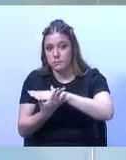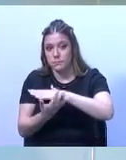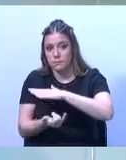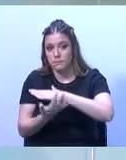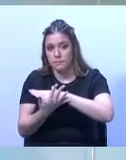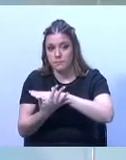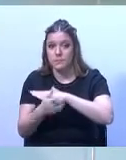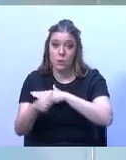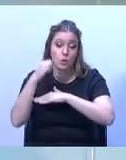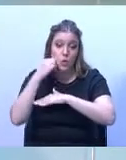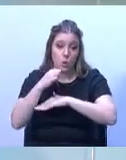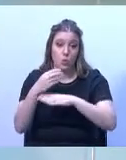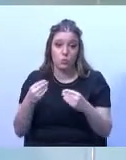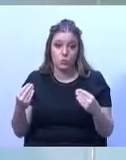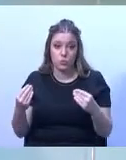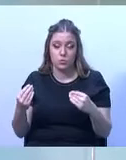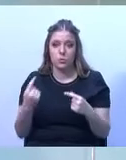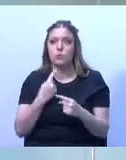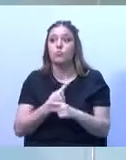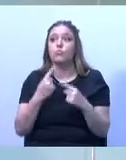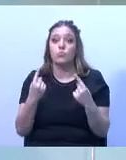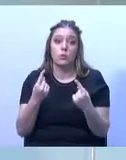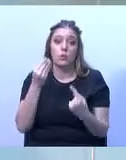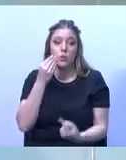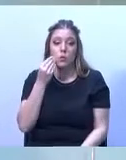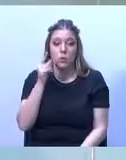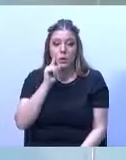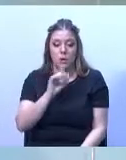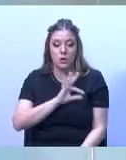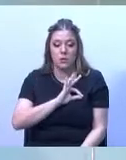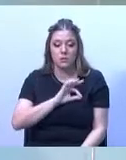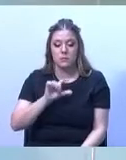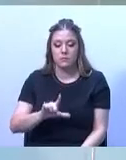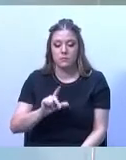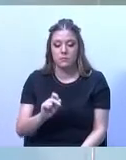tal faixa. Isso é que faz doer muito. E o porquê, como a Dona Laurinda